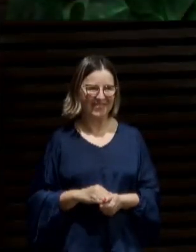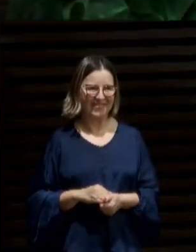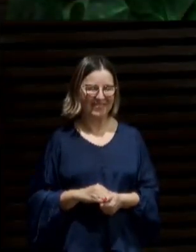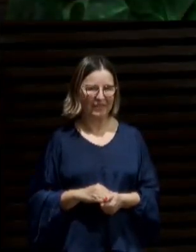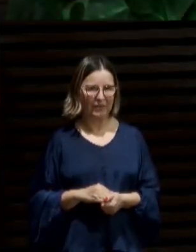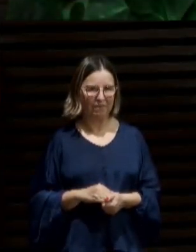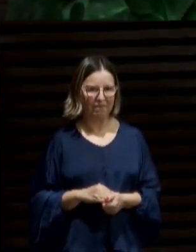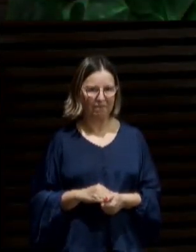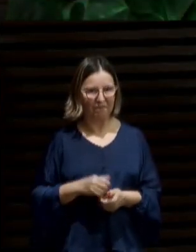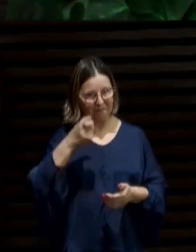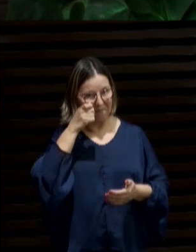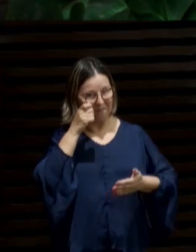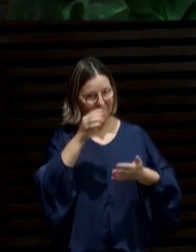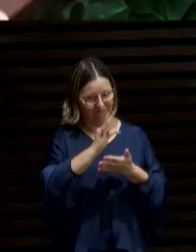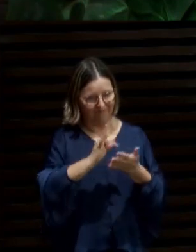Olha para o texto.